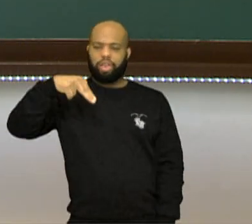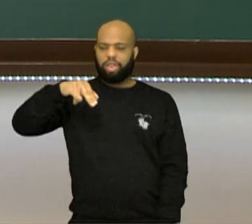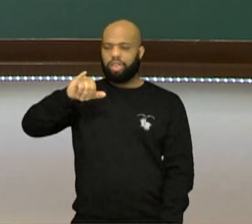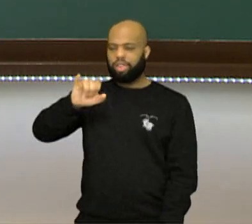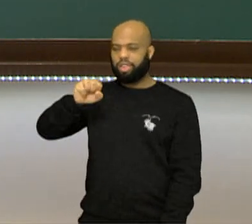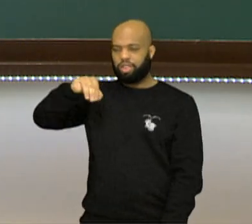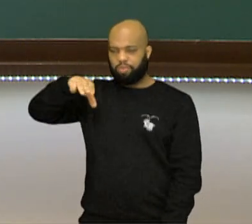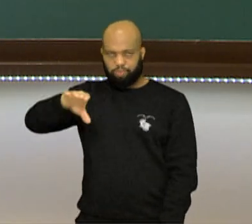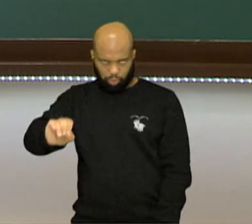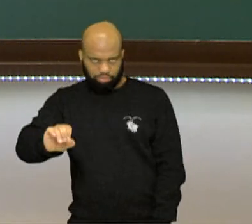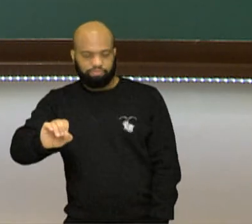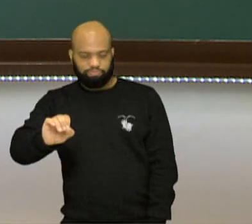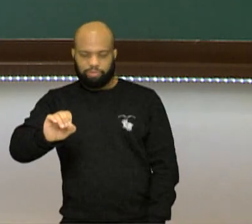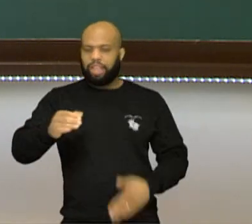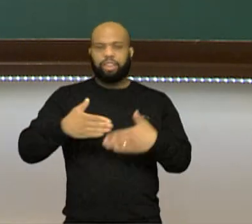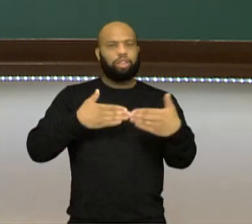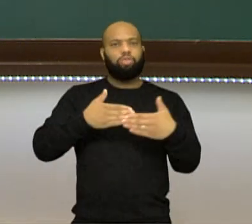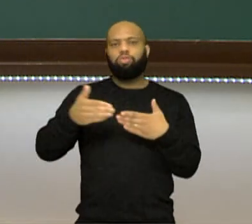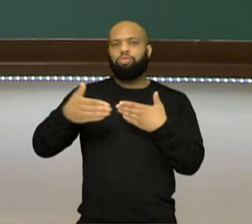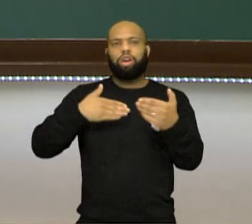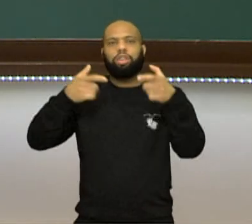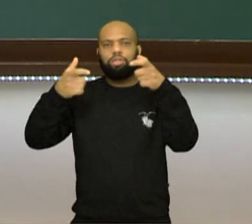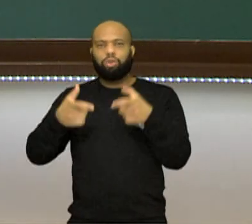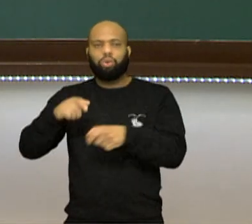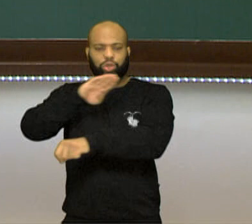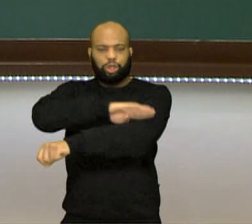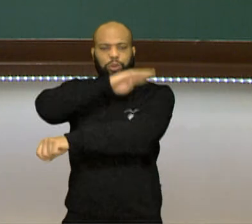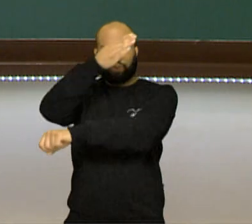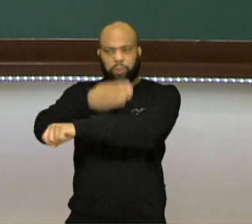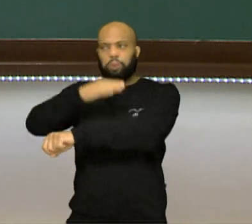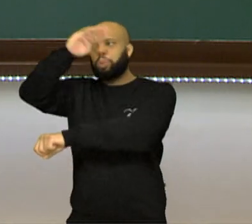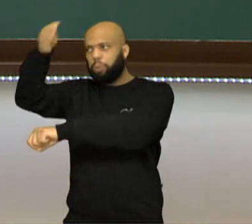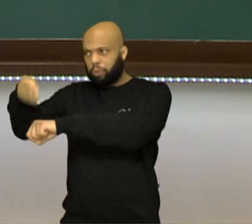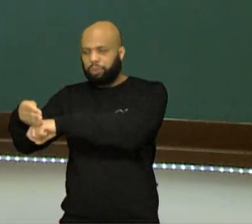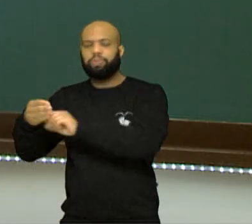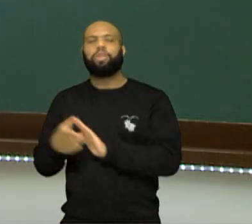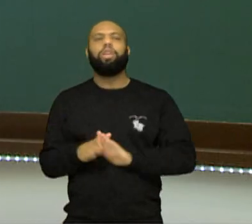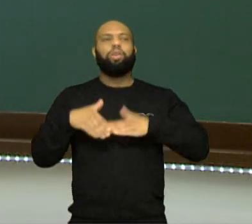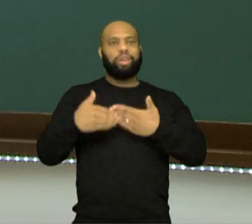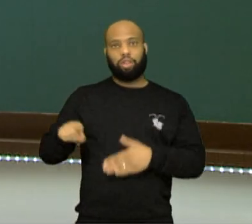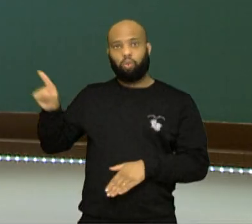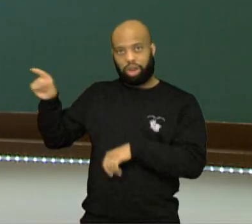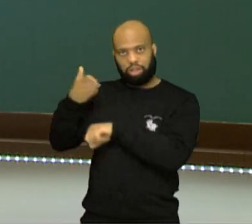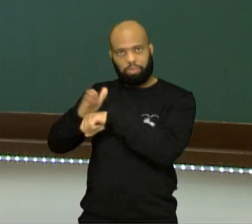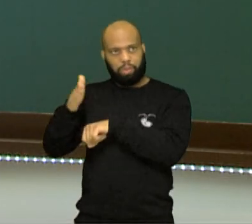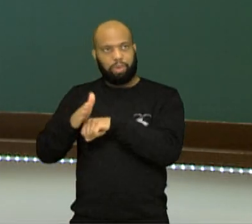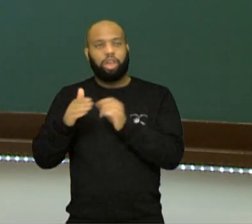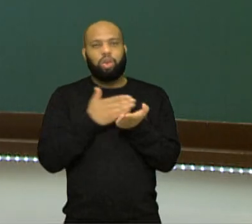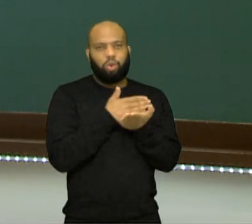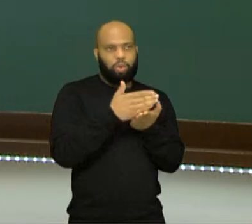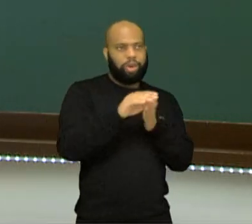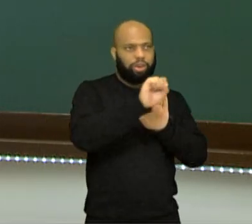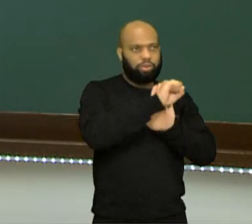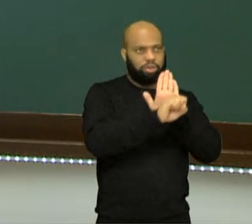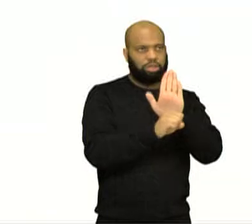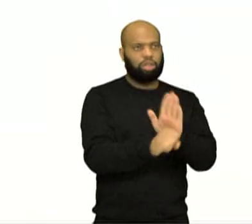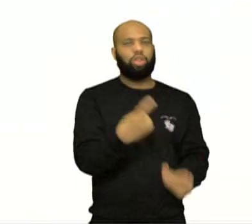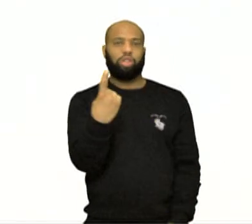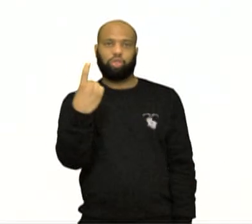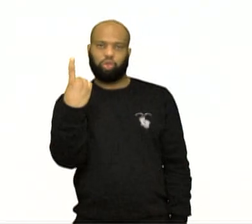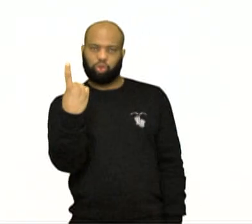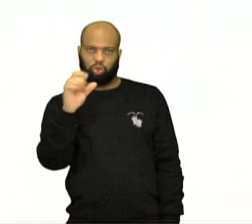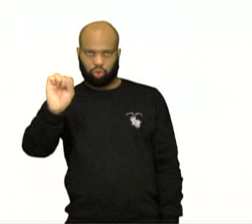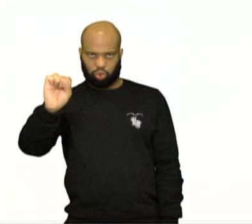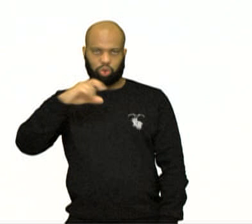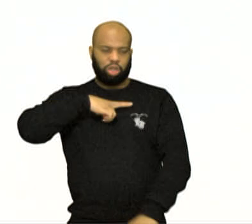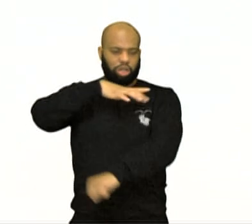aconteça numa outra cordilheira que não sejam os Alpes, tá? Atividade com início do século XVIII na Cordilheira